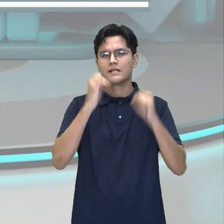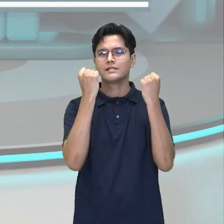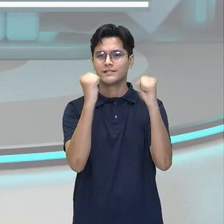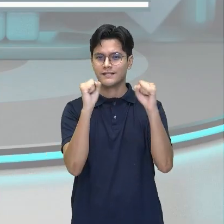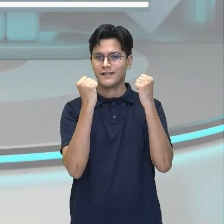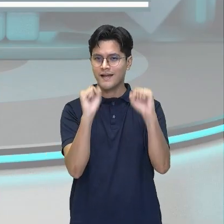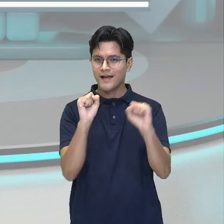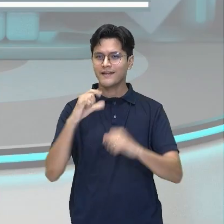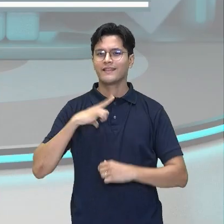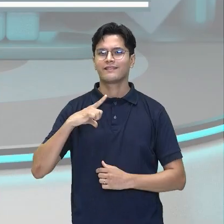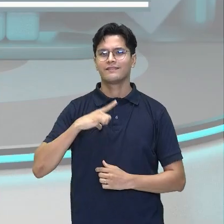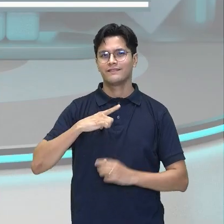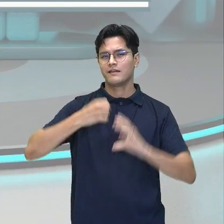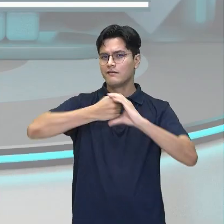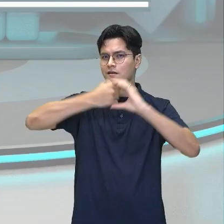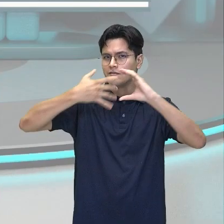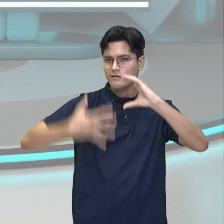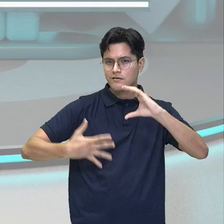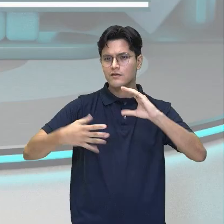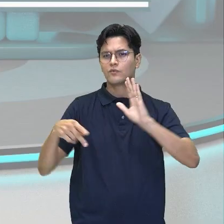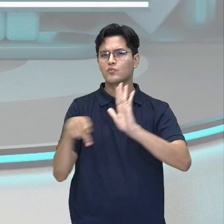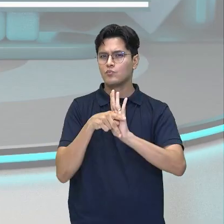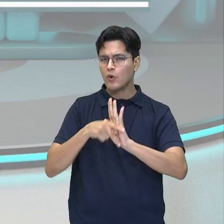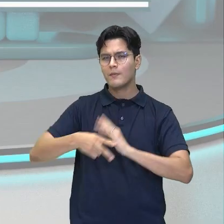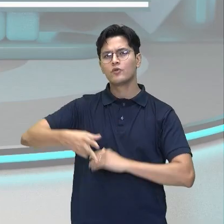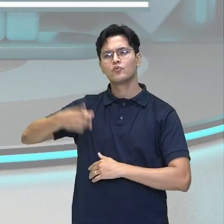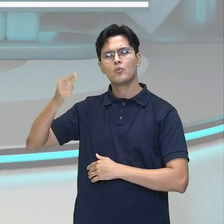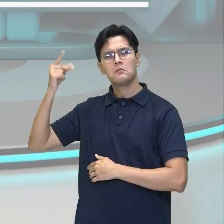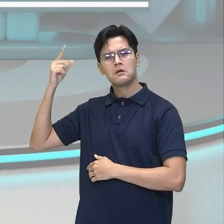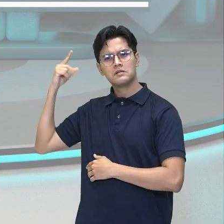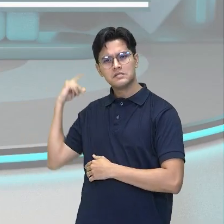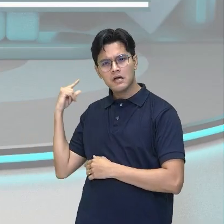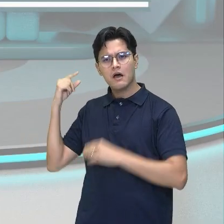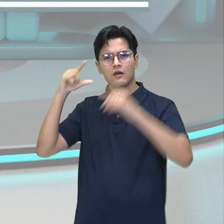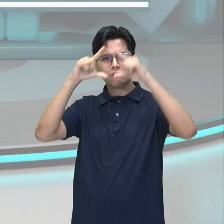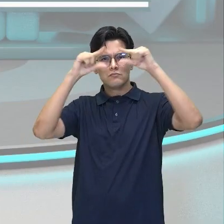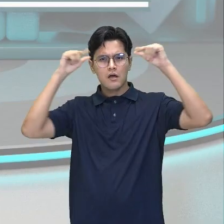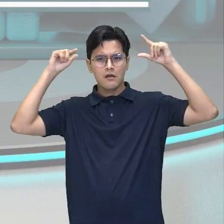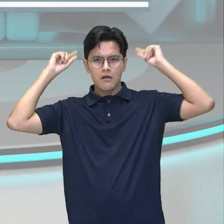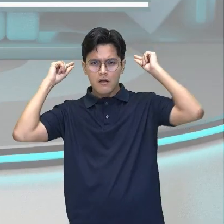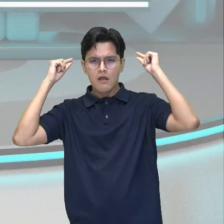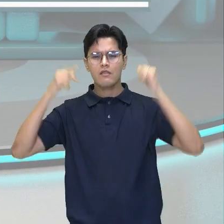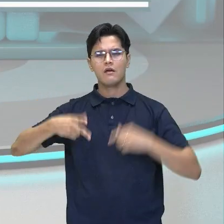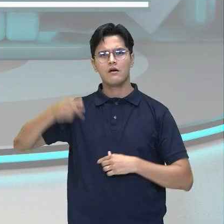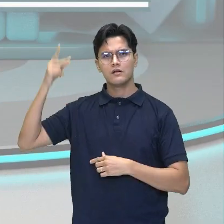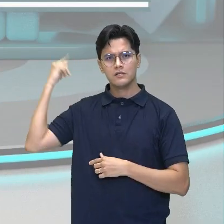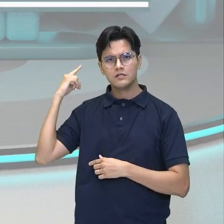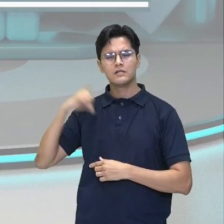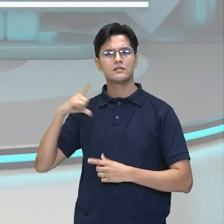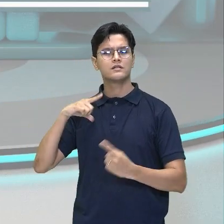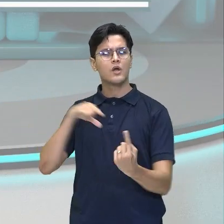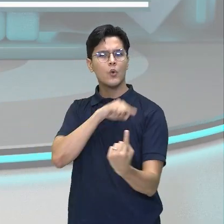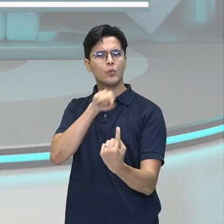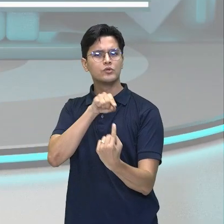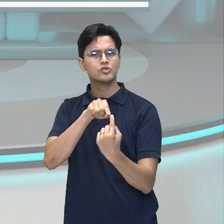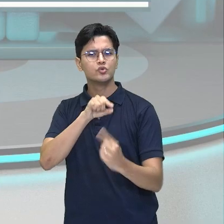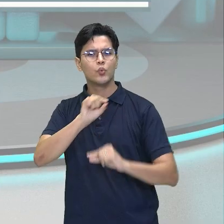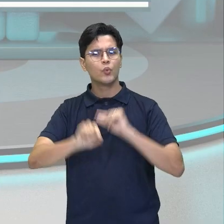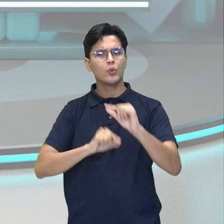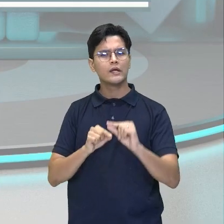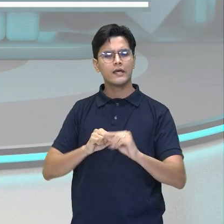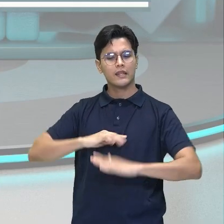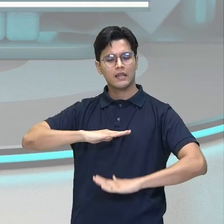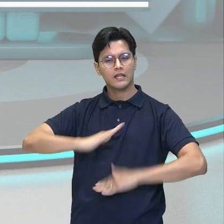características de lá de trás, da época ali da Grécia Antiga, que tinha como objetivo desenvolver